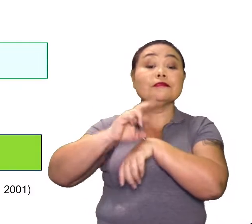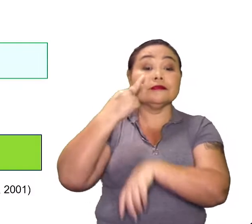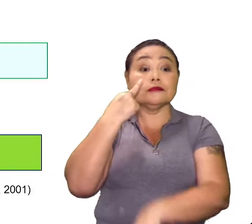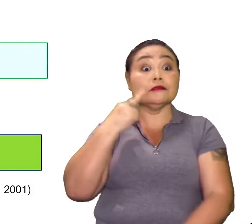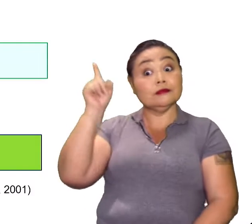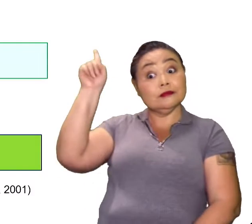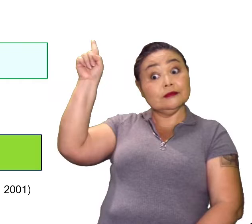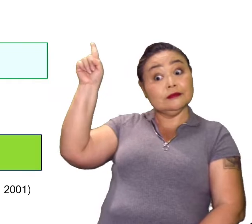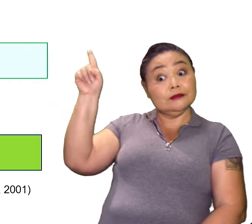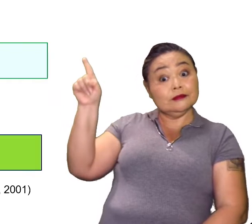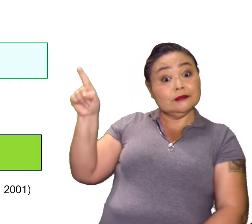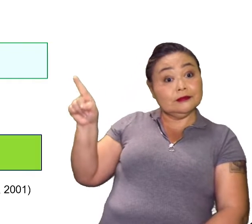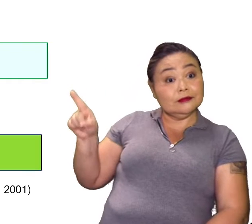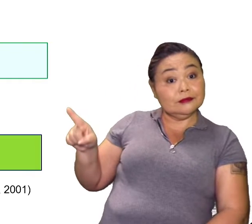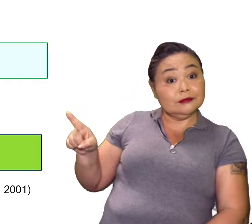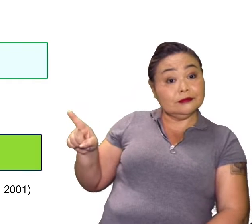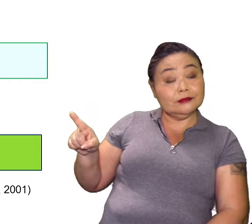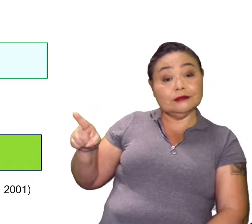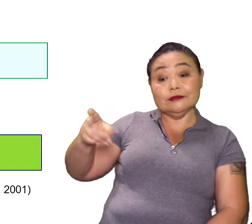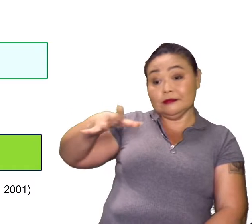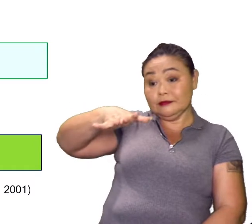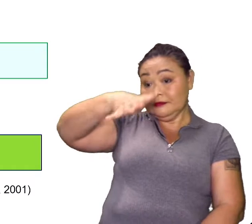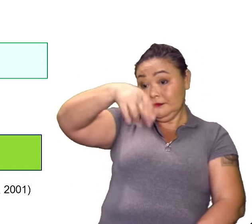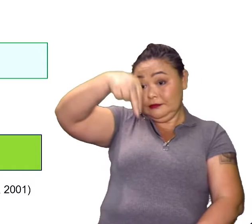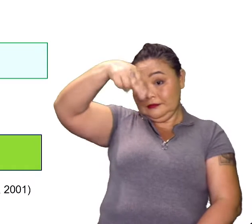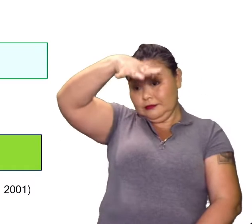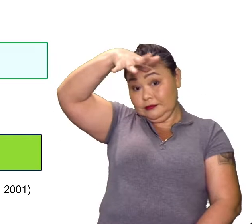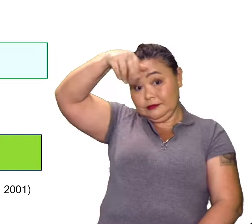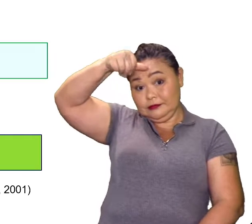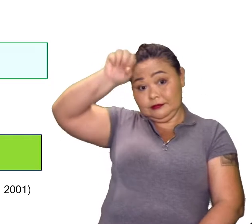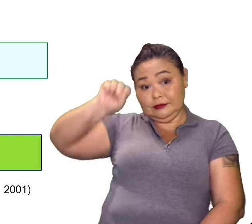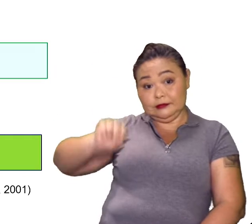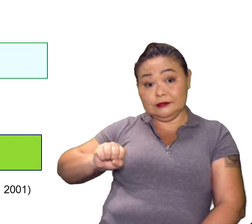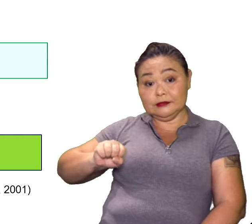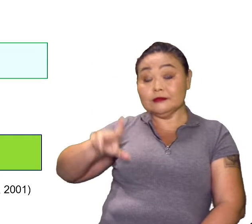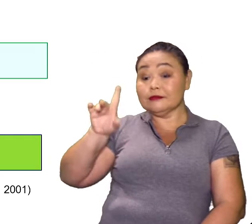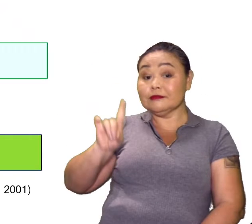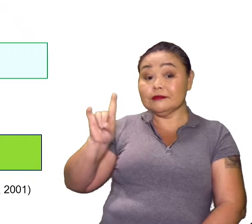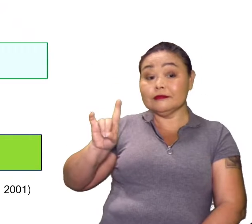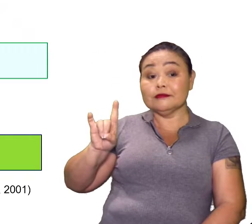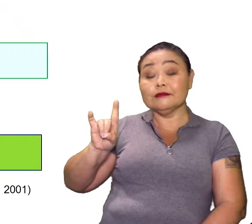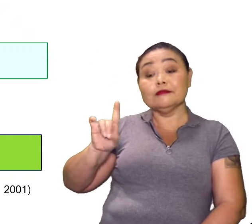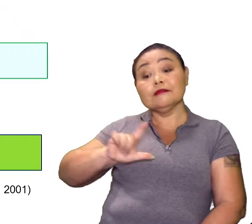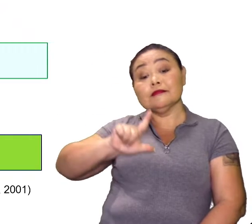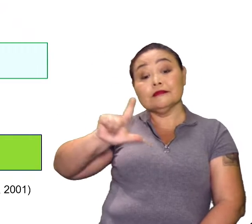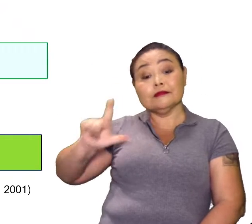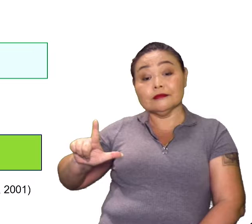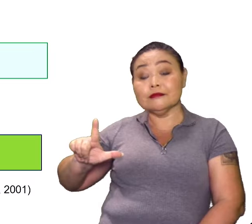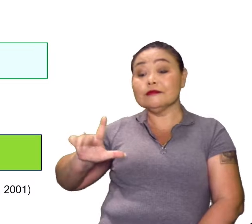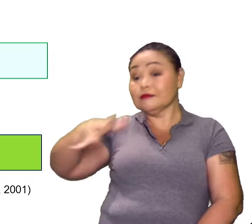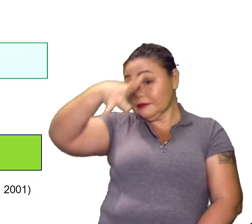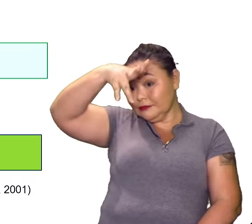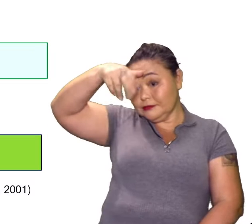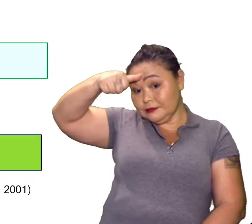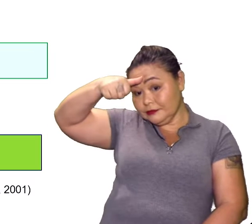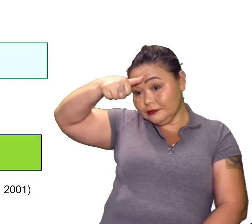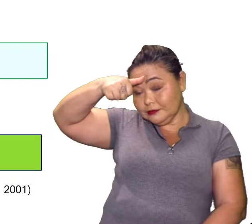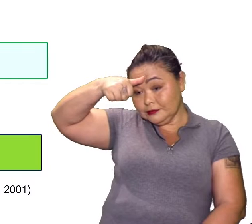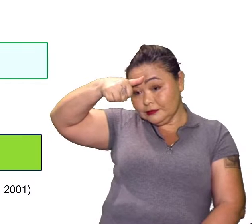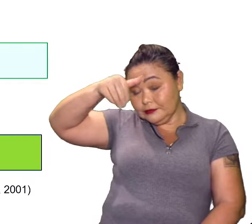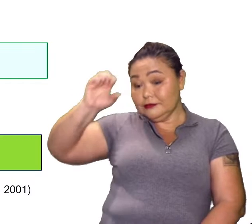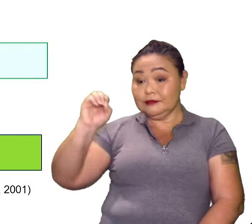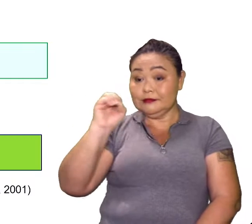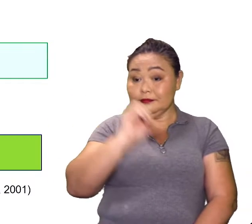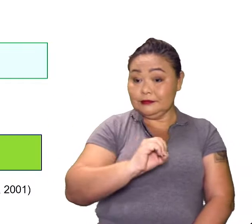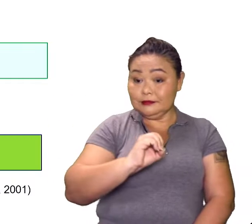Olha só aqui, ó. Amazonas ao norte, sul a República da Bolívia, o leste o Mato Grosso e